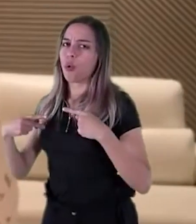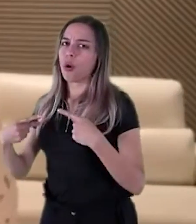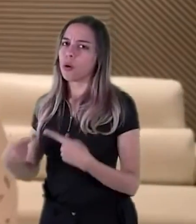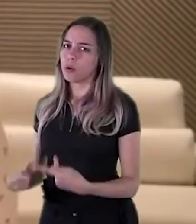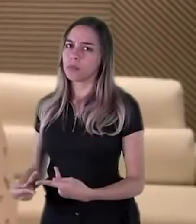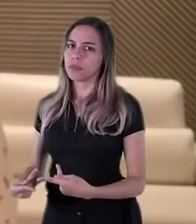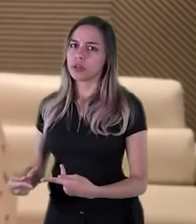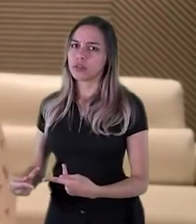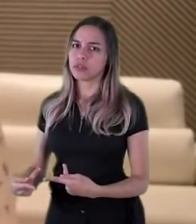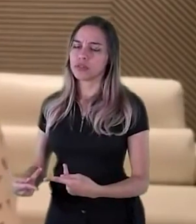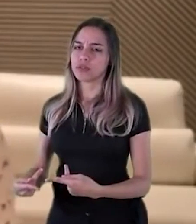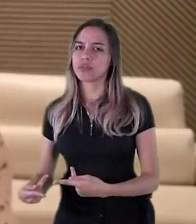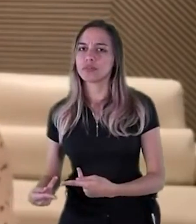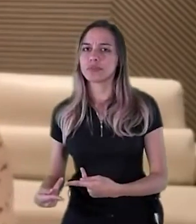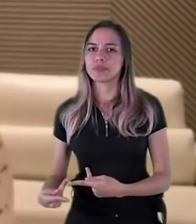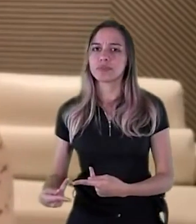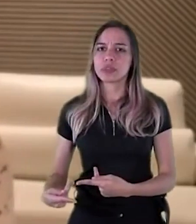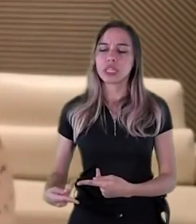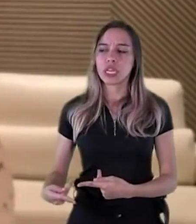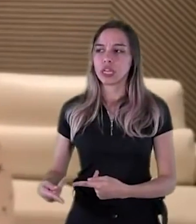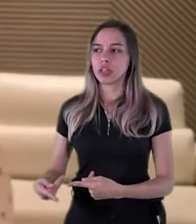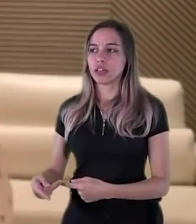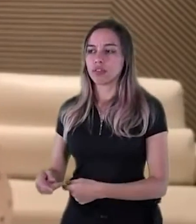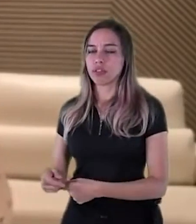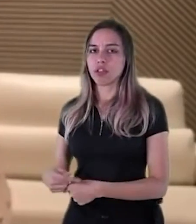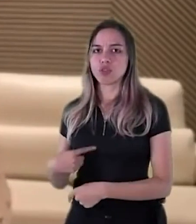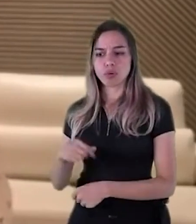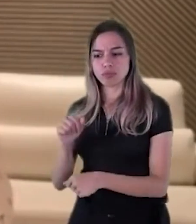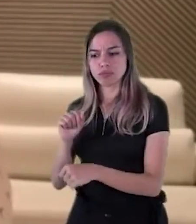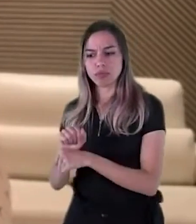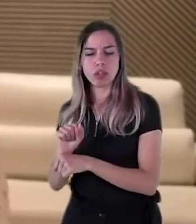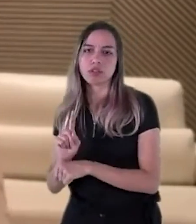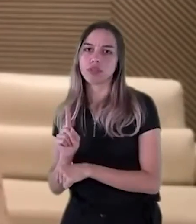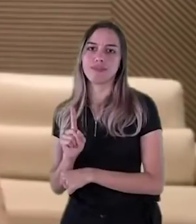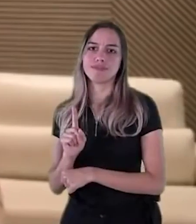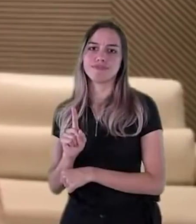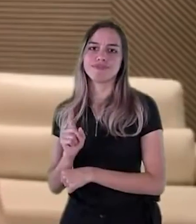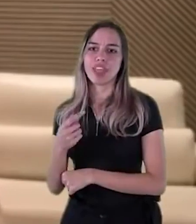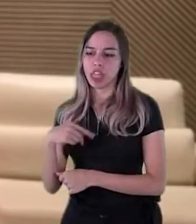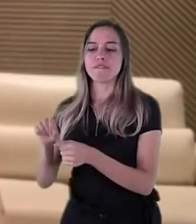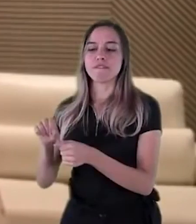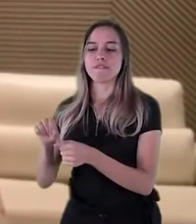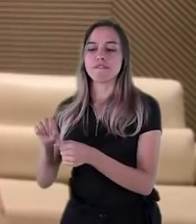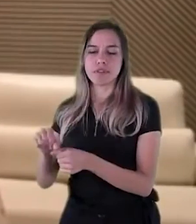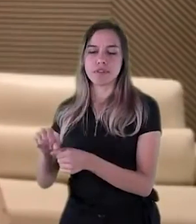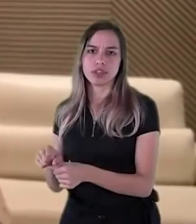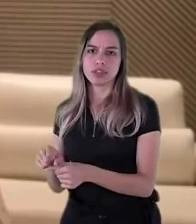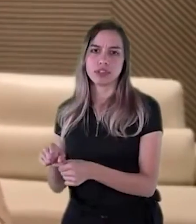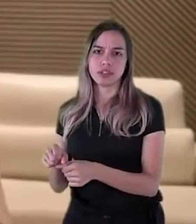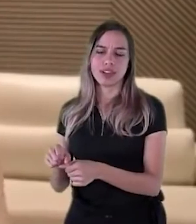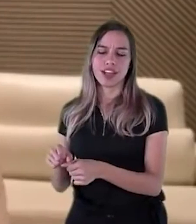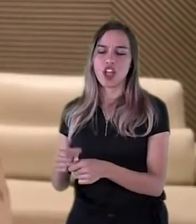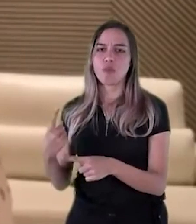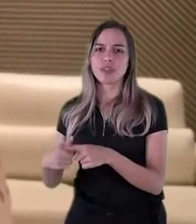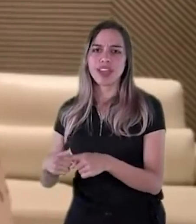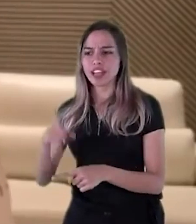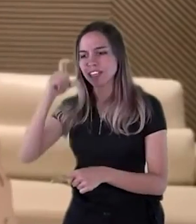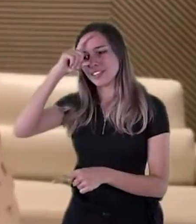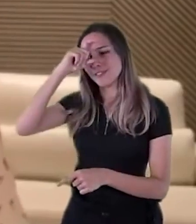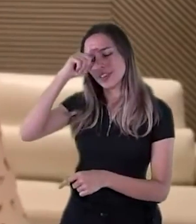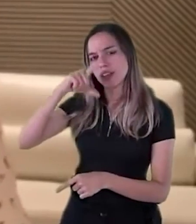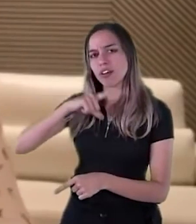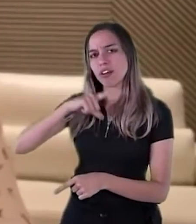nós construímos esperando, não, fazendo. Então, por que é tão difícil ter esperança nos dias como